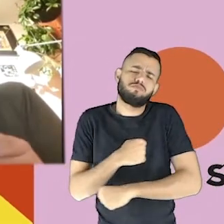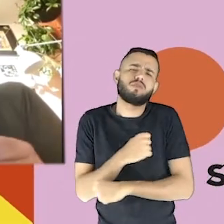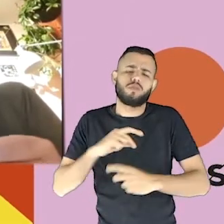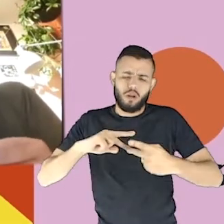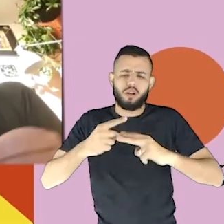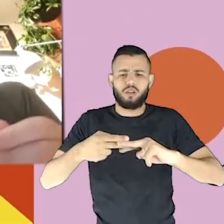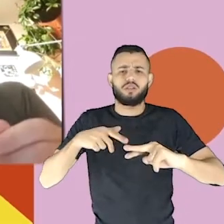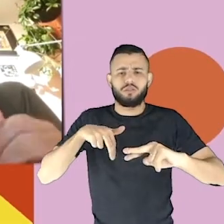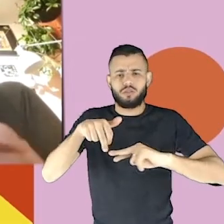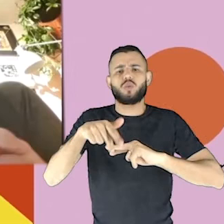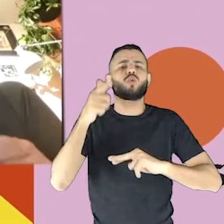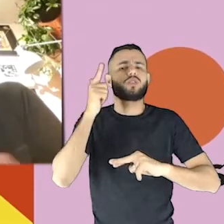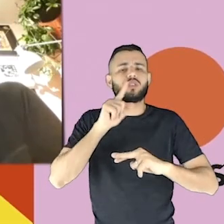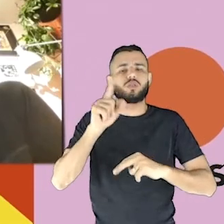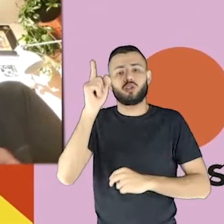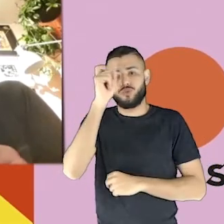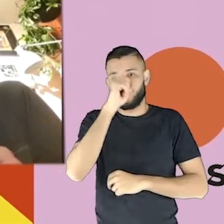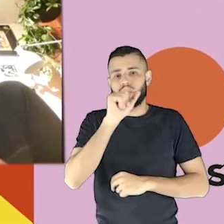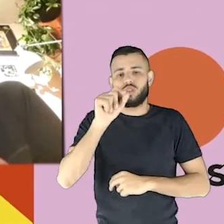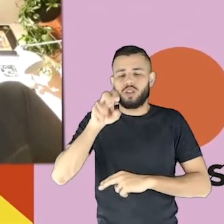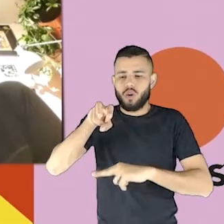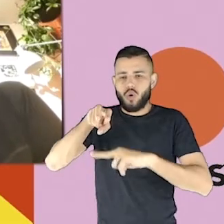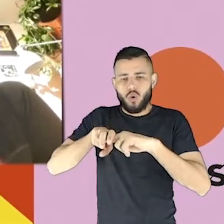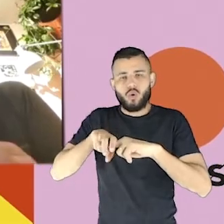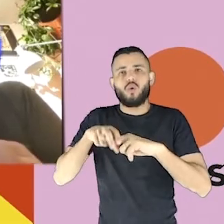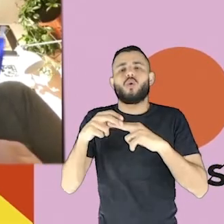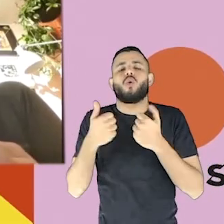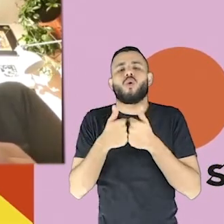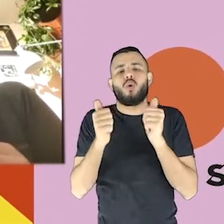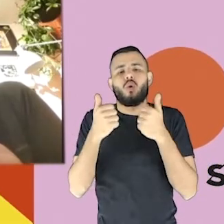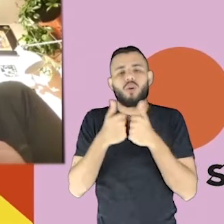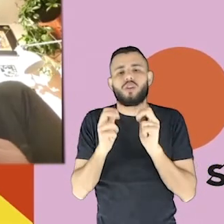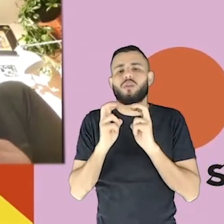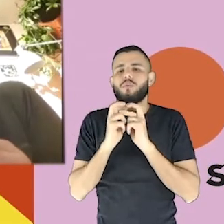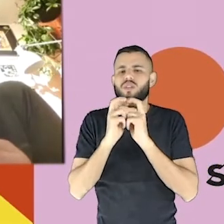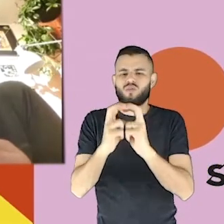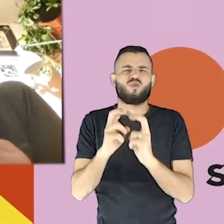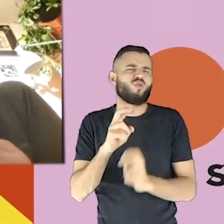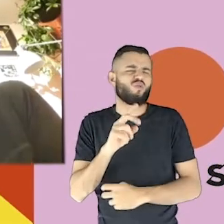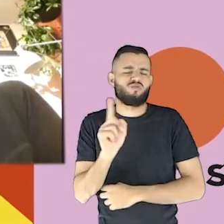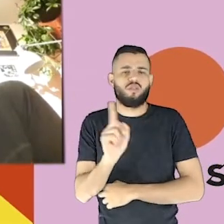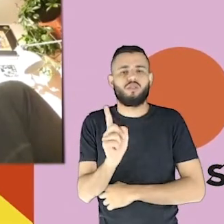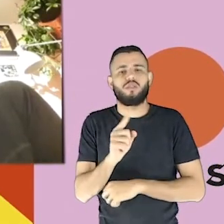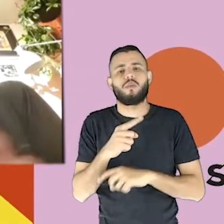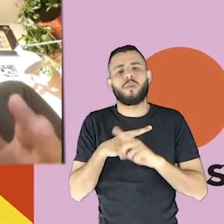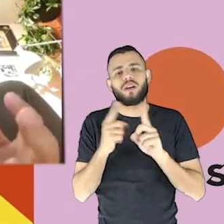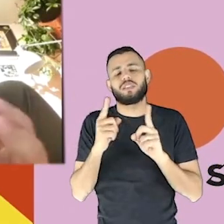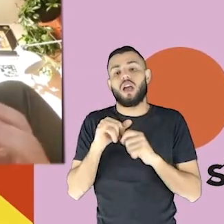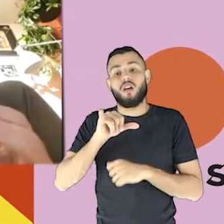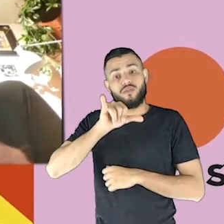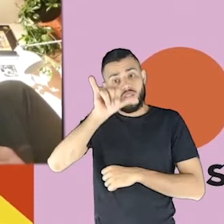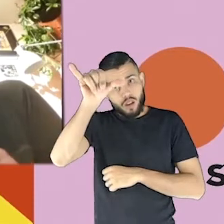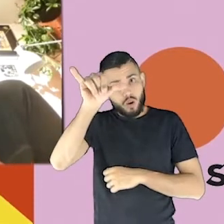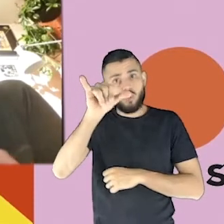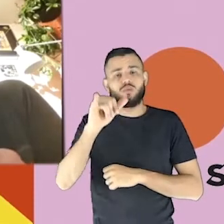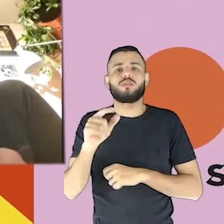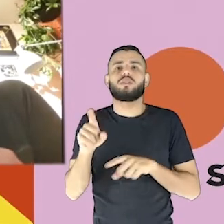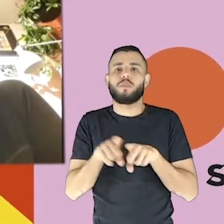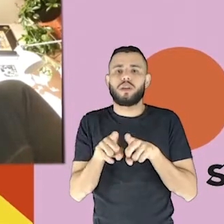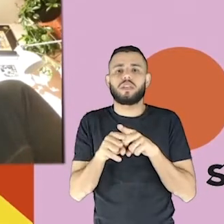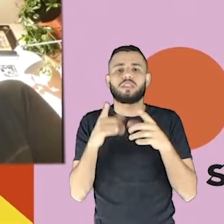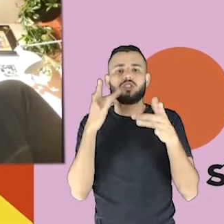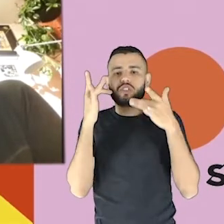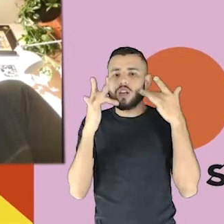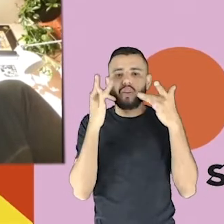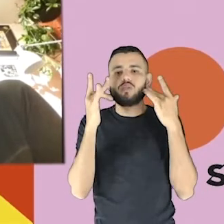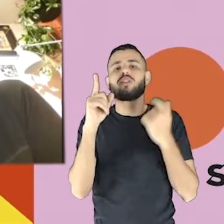As maiores dificuldades que eu sinto são nos assentos, na verdade. Assento de ônibus, do metrô nem tanto, mas de ônibus e avião e